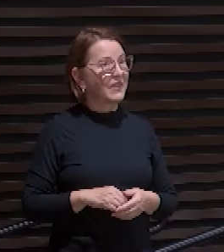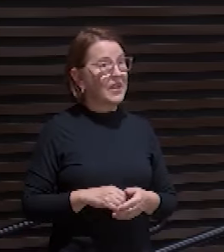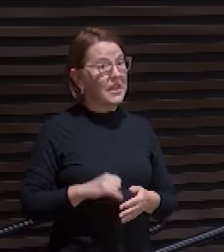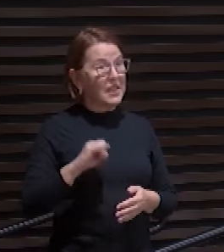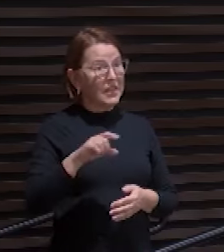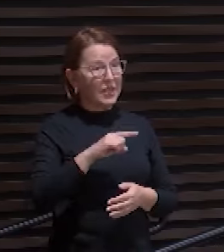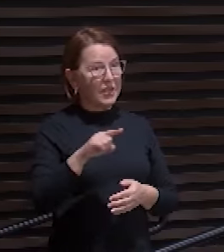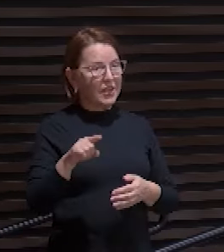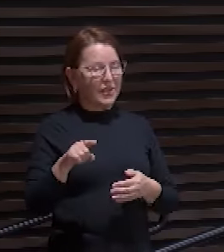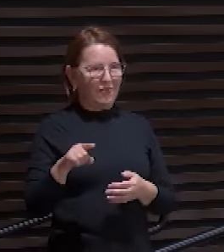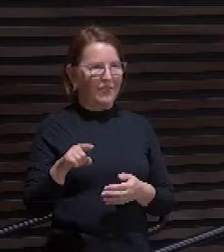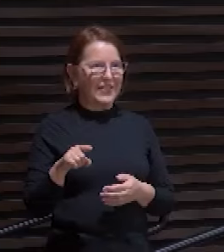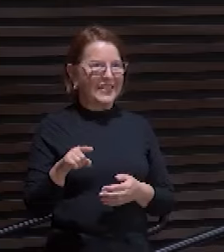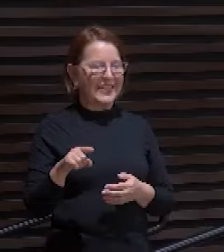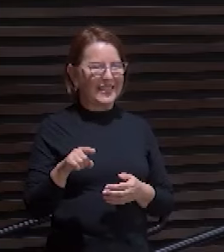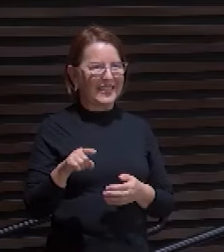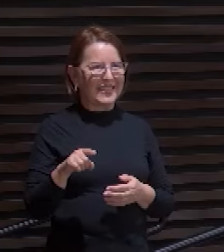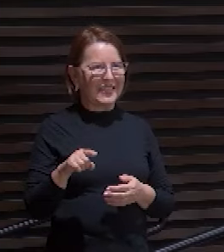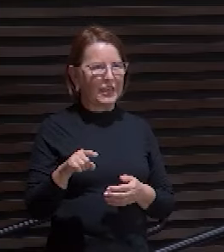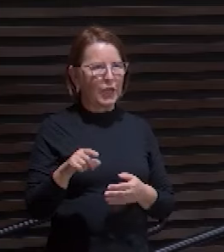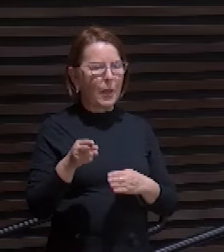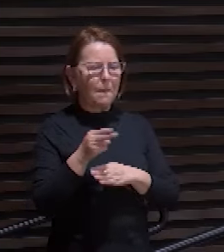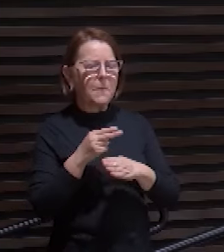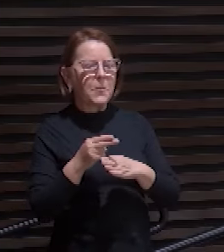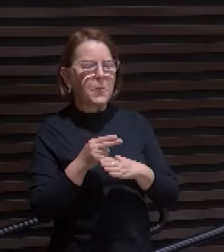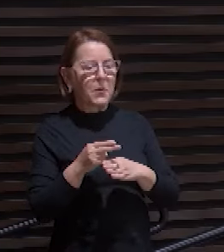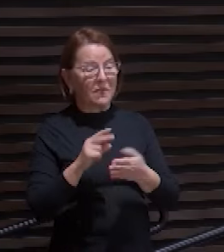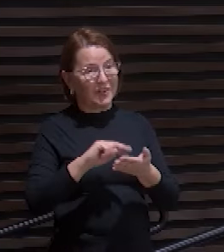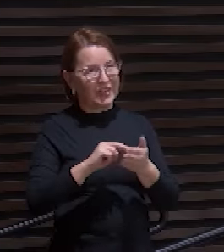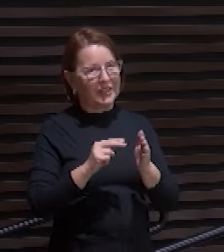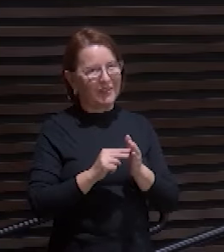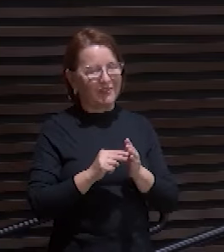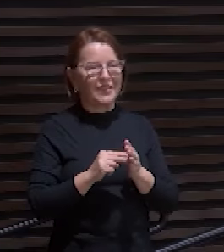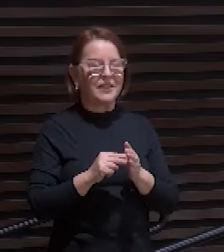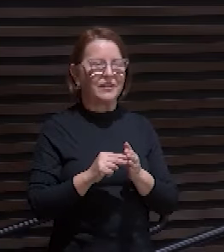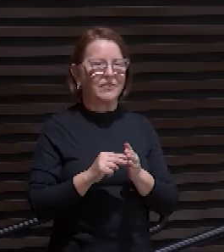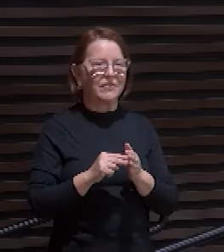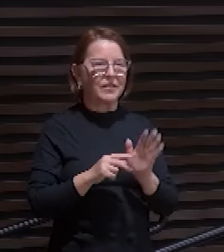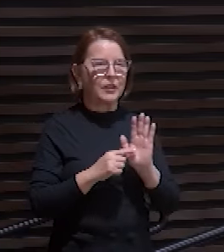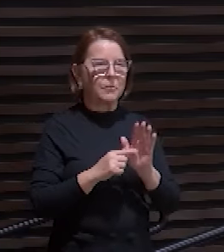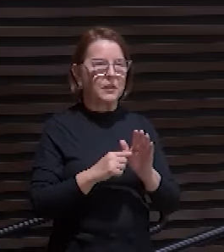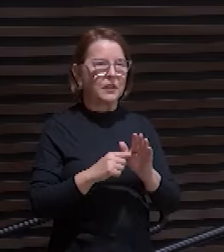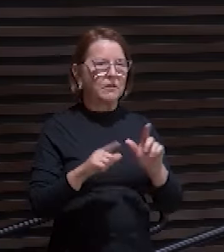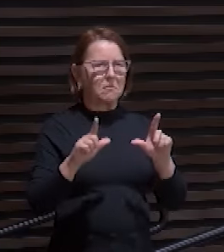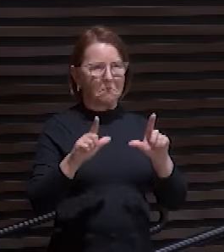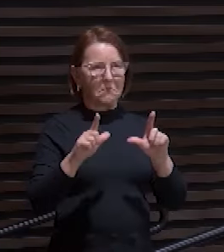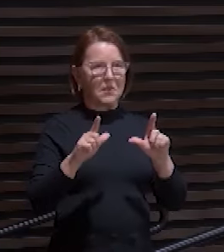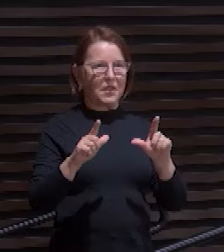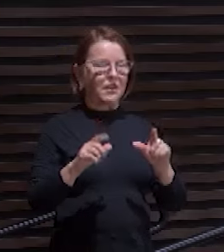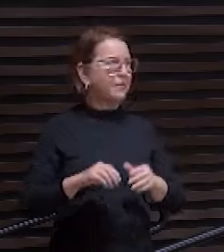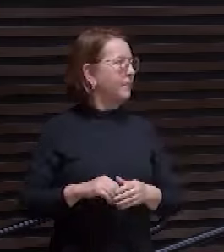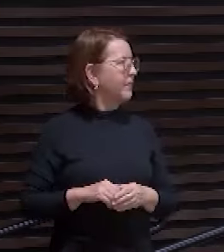à frente, vai aparecer uma placa. A depressão é quando o carro está vindo e de repente ele dá uma